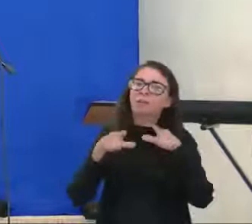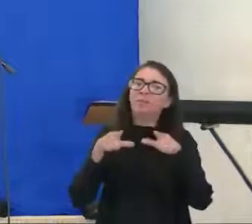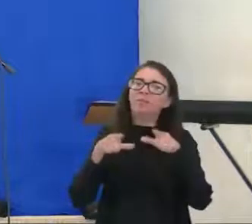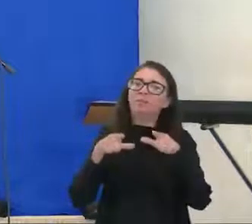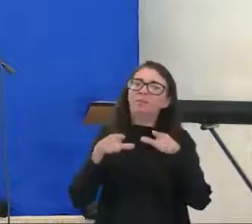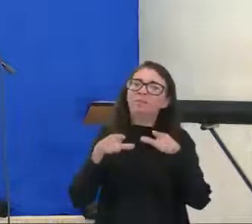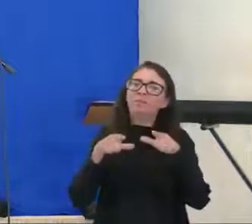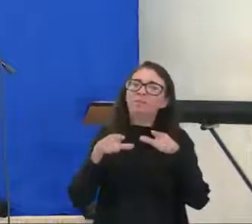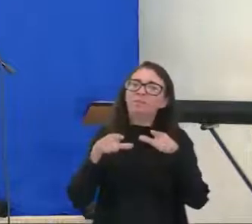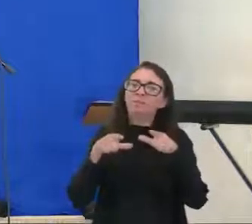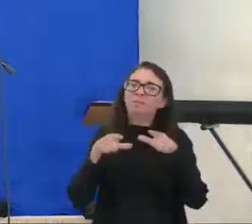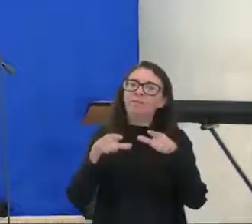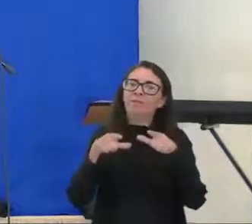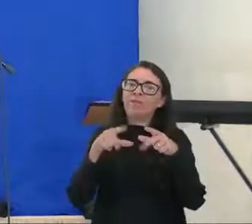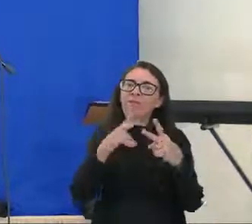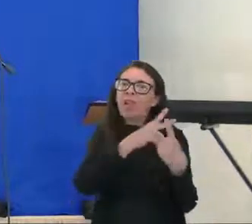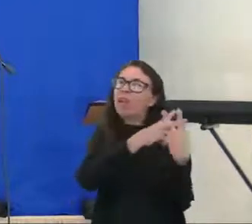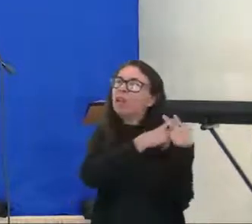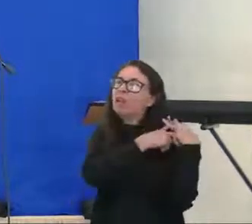amados?